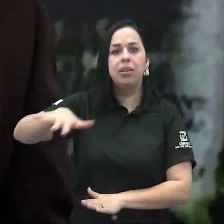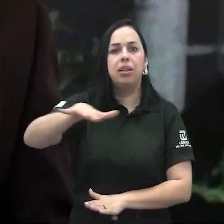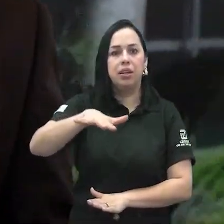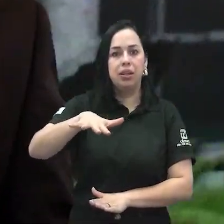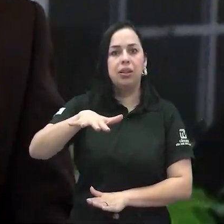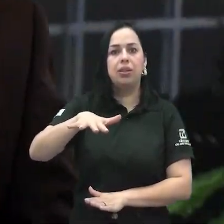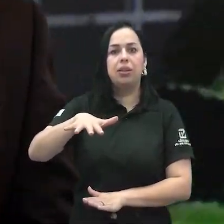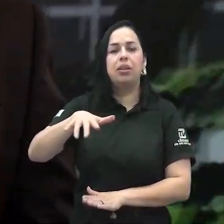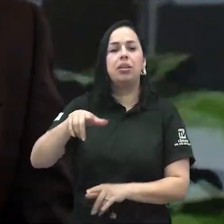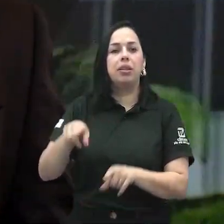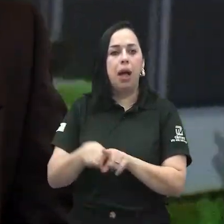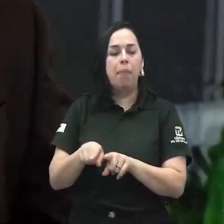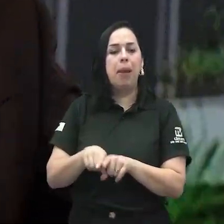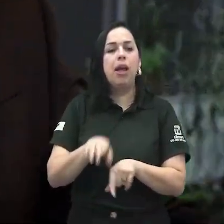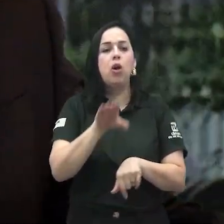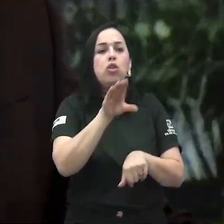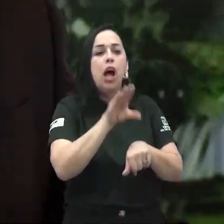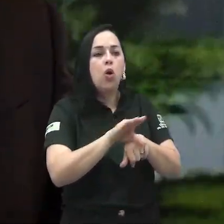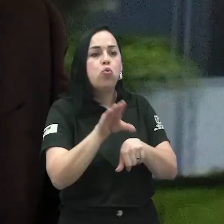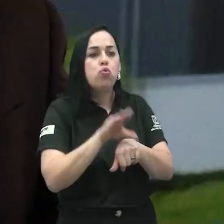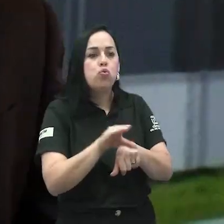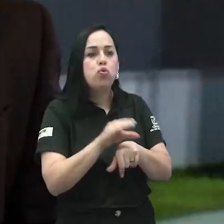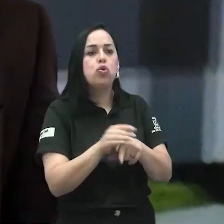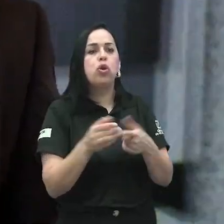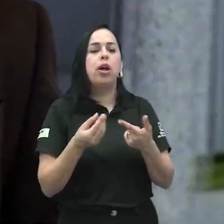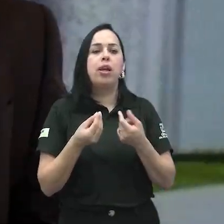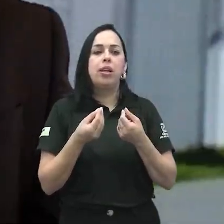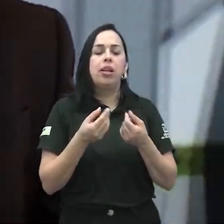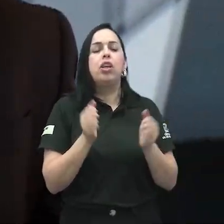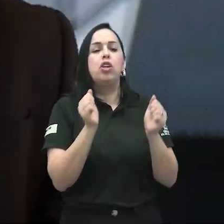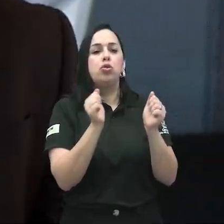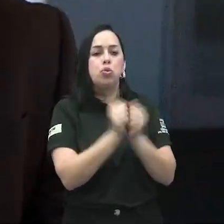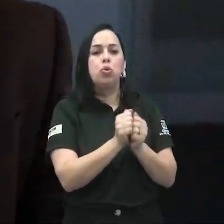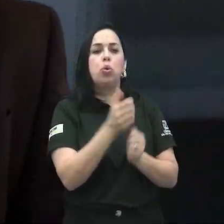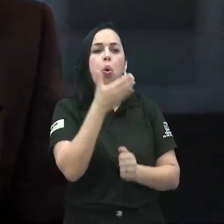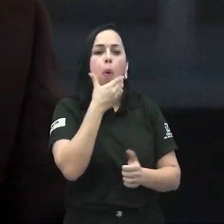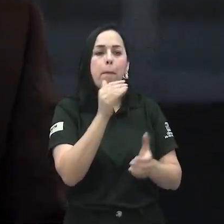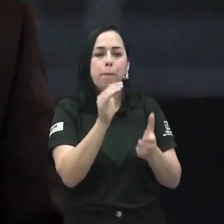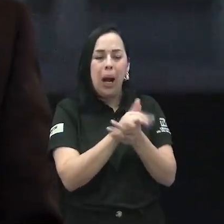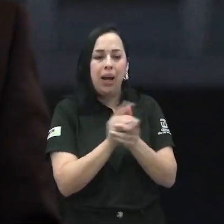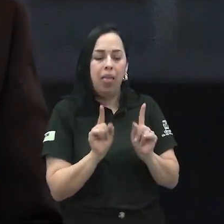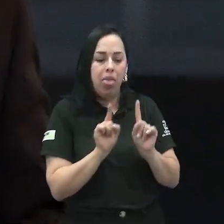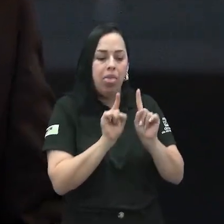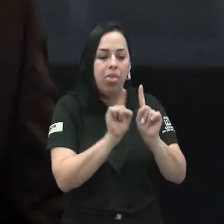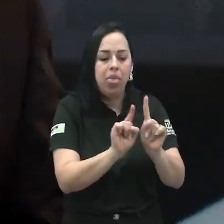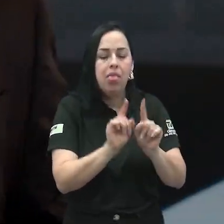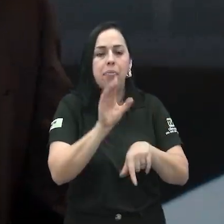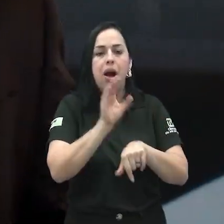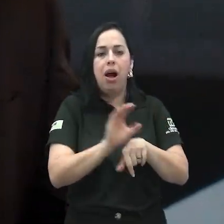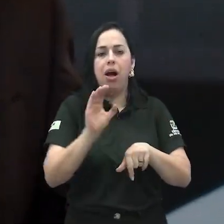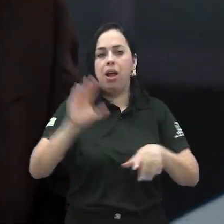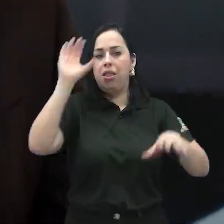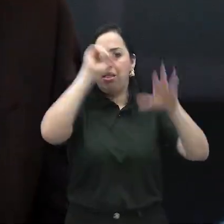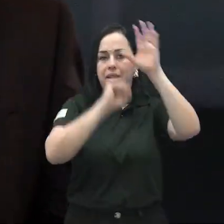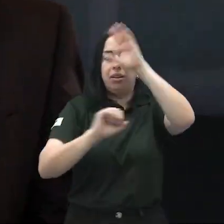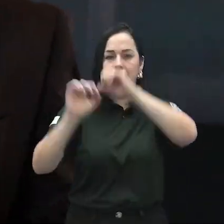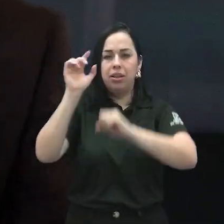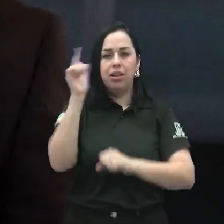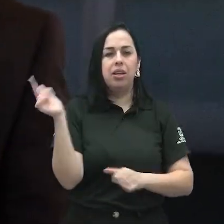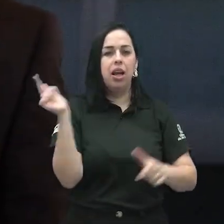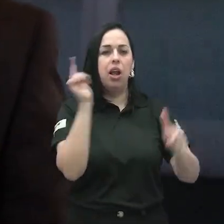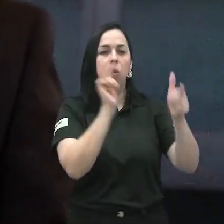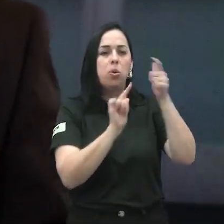é mobilizado em relação, inclusive, a cursos para essas mães e seus respectivos acompanhantes, para que se faça todo um